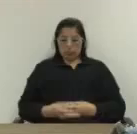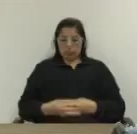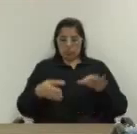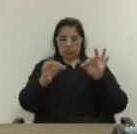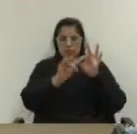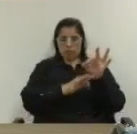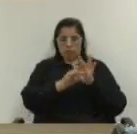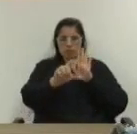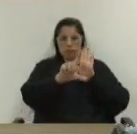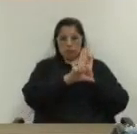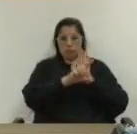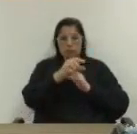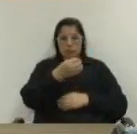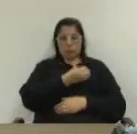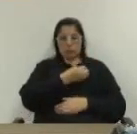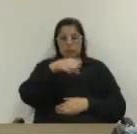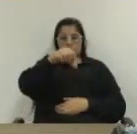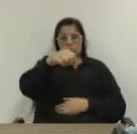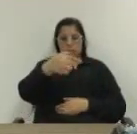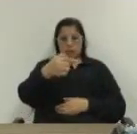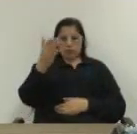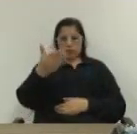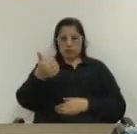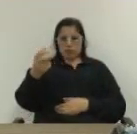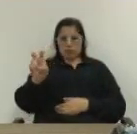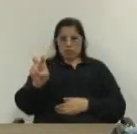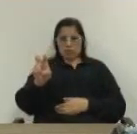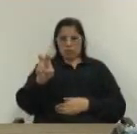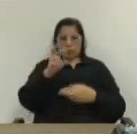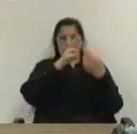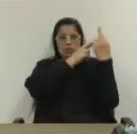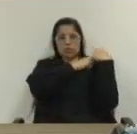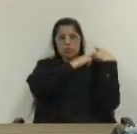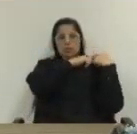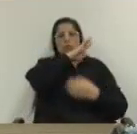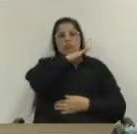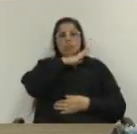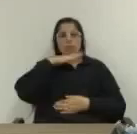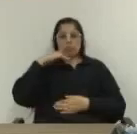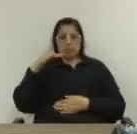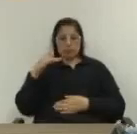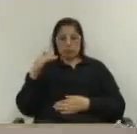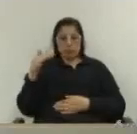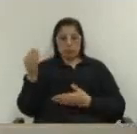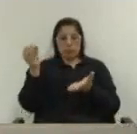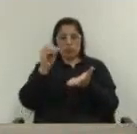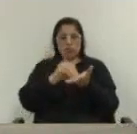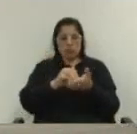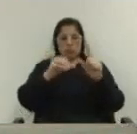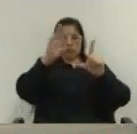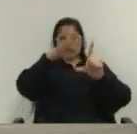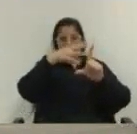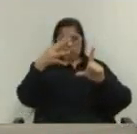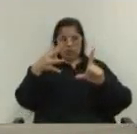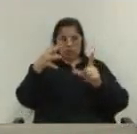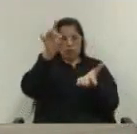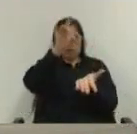Projeto de lei número 97/2015, autor vereador Aloysio Andrade, institui no calendário oficial do município de Limeira a semana